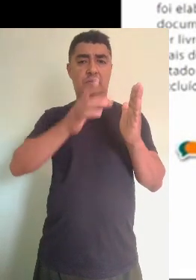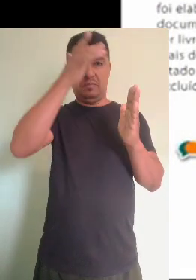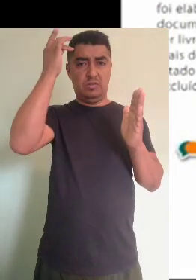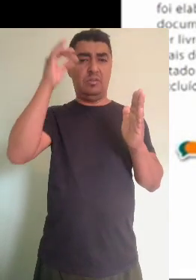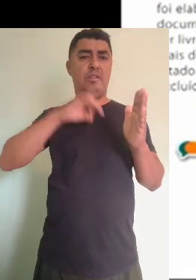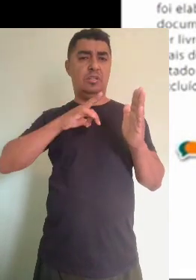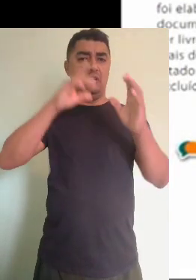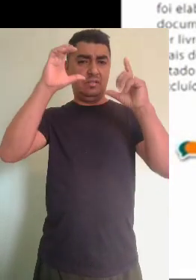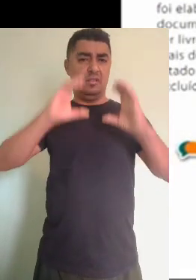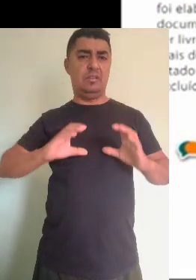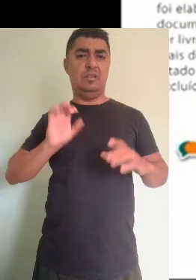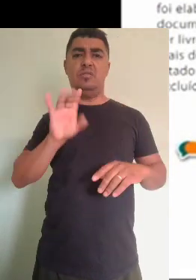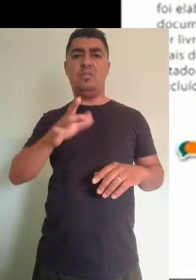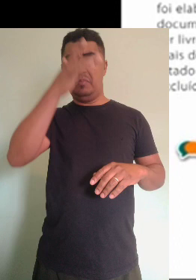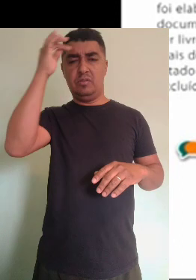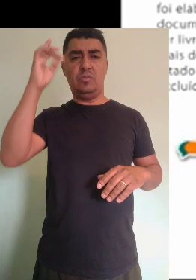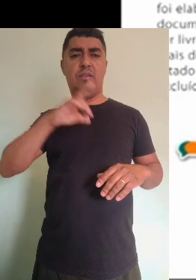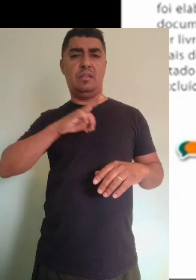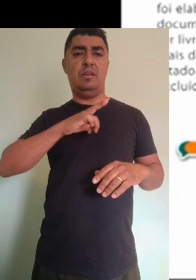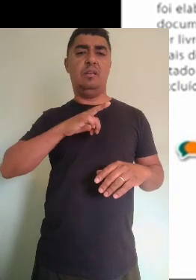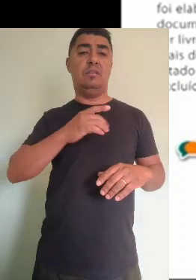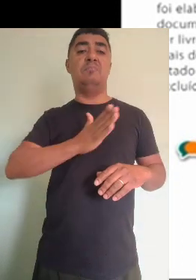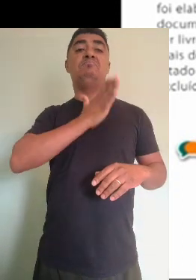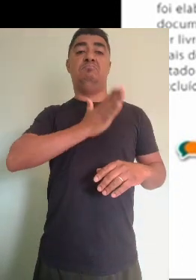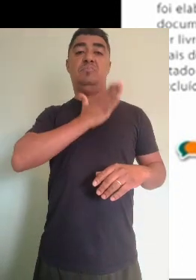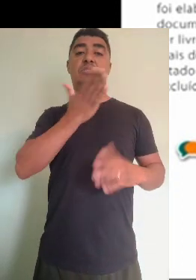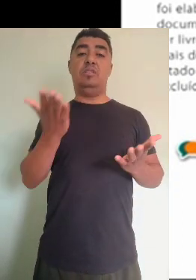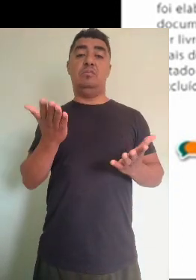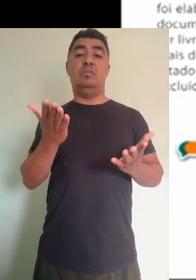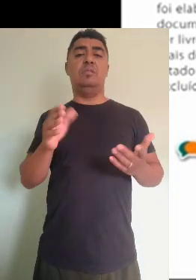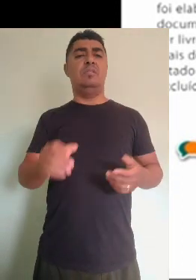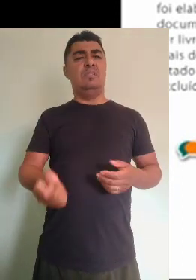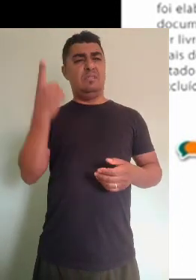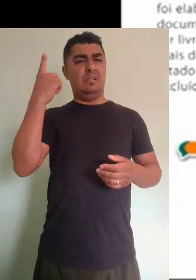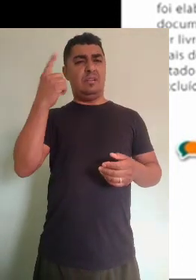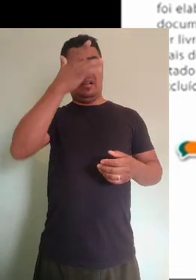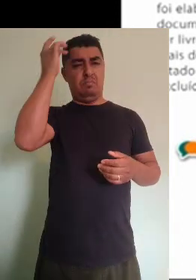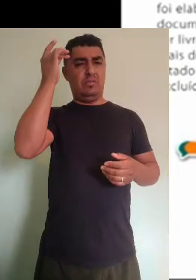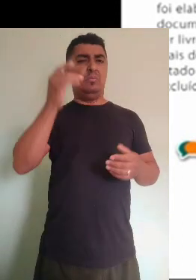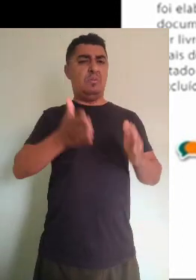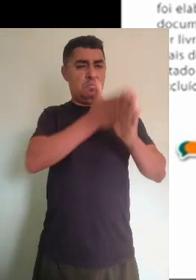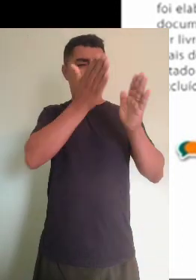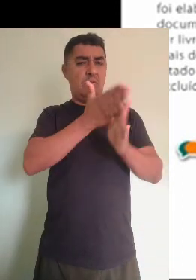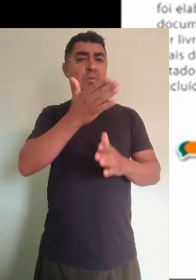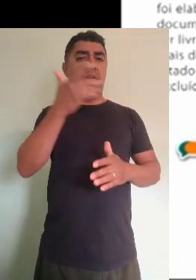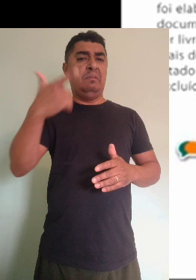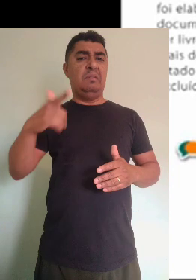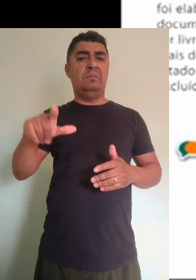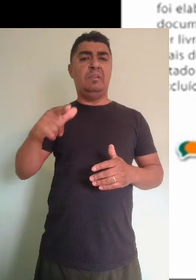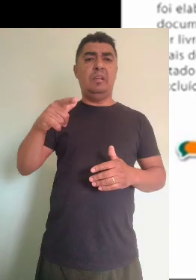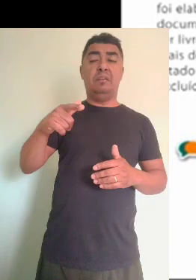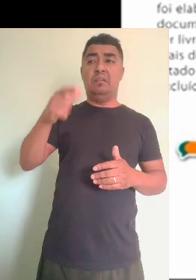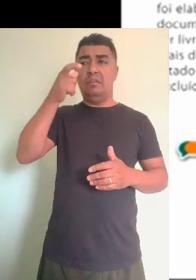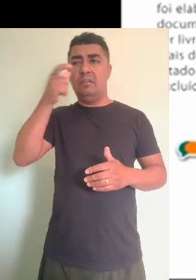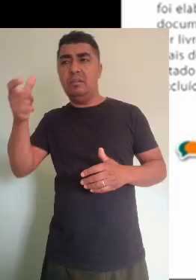renda elevada? Será que uma pessoa pobre não tem interesse e não deve ter os direitos